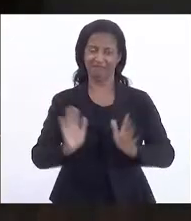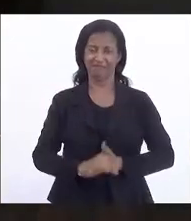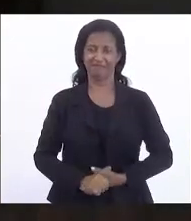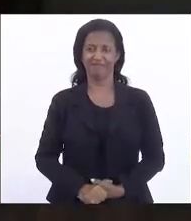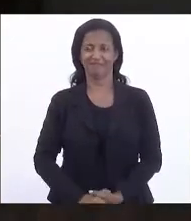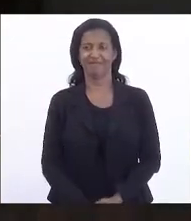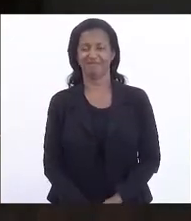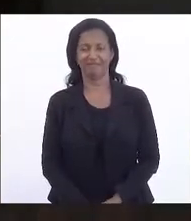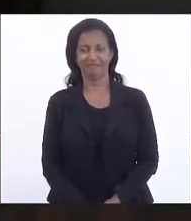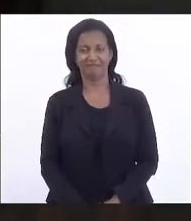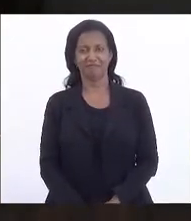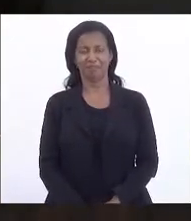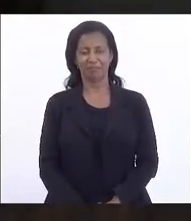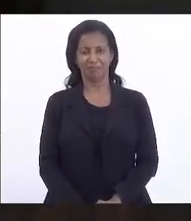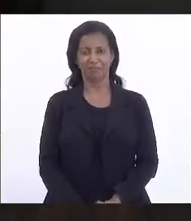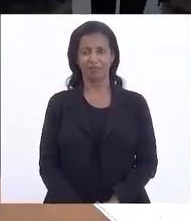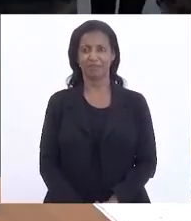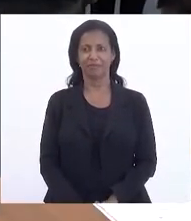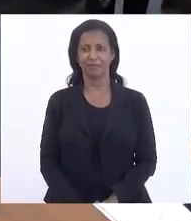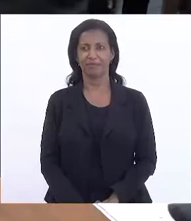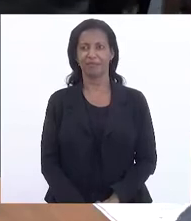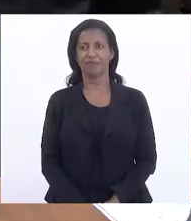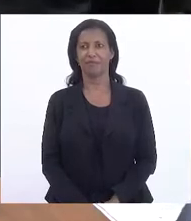Obrigado. Obrigado.